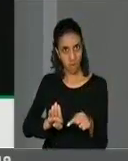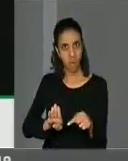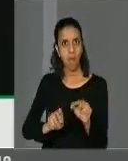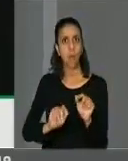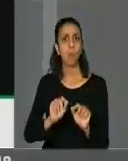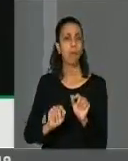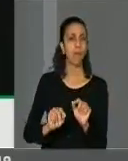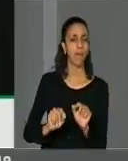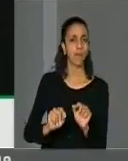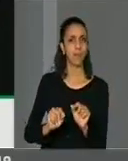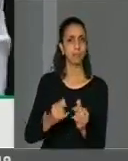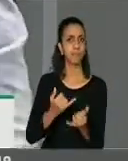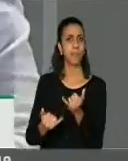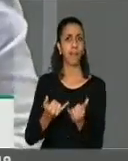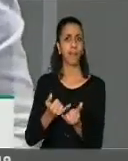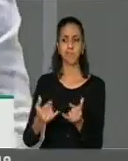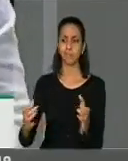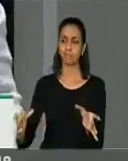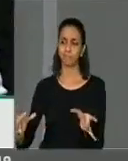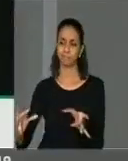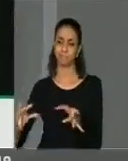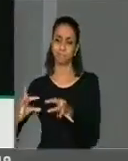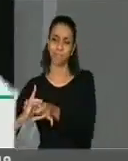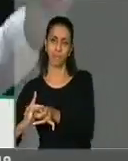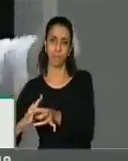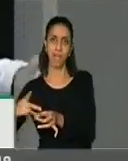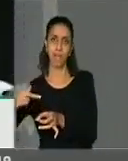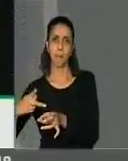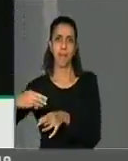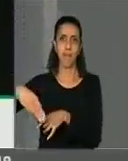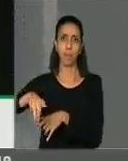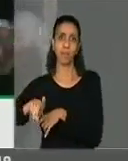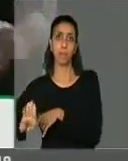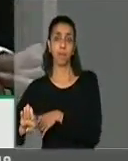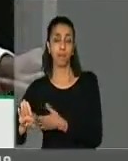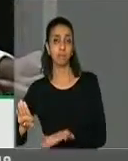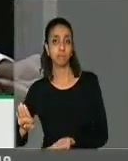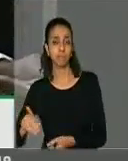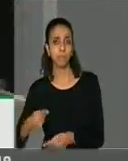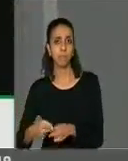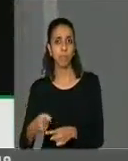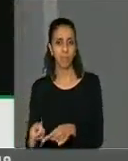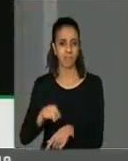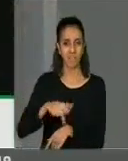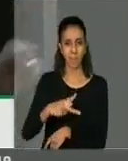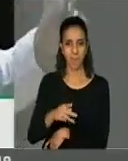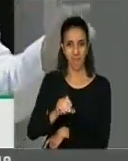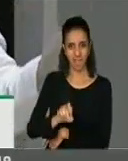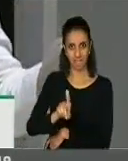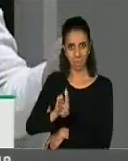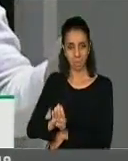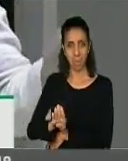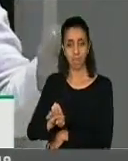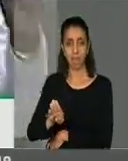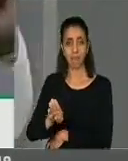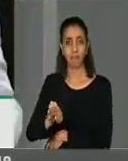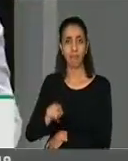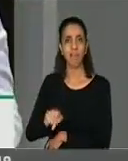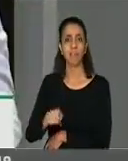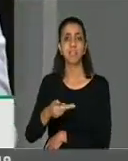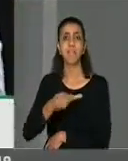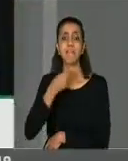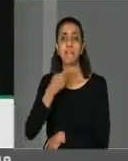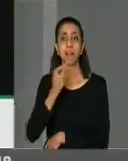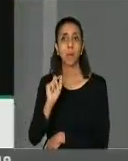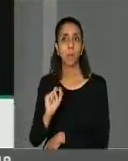um puxadão do PMDB, porque eles dizem que nós somos